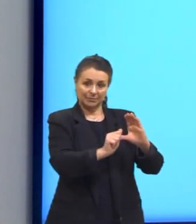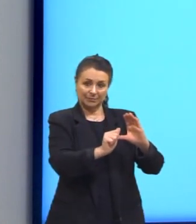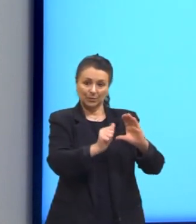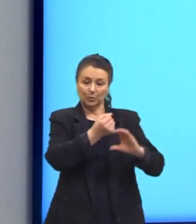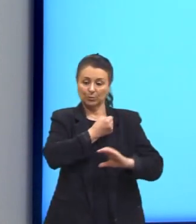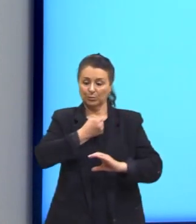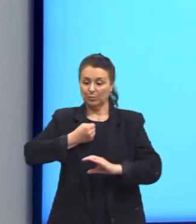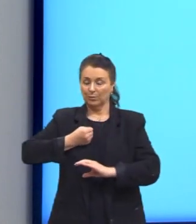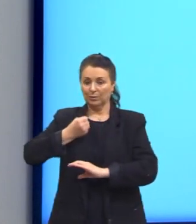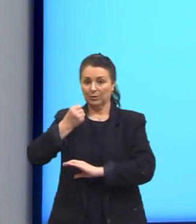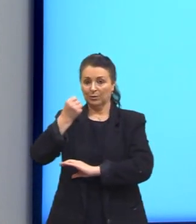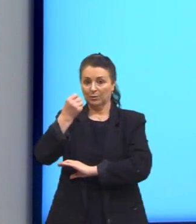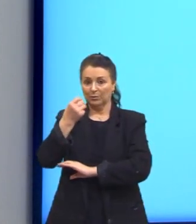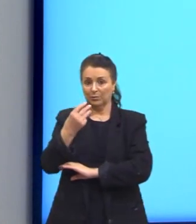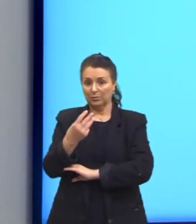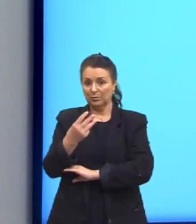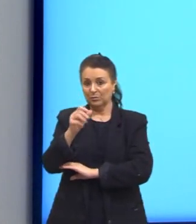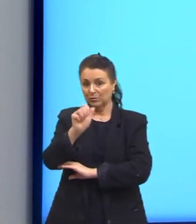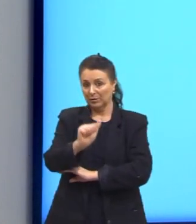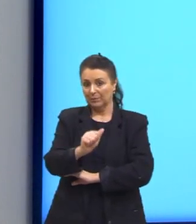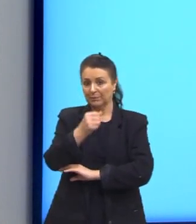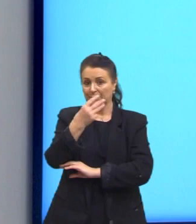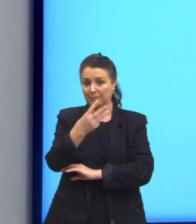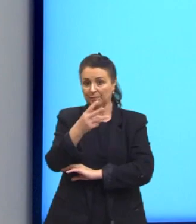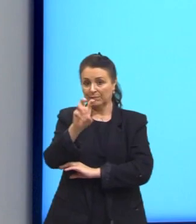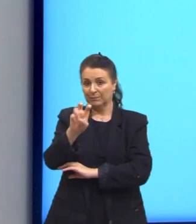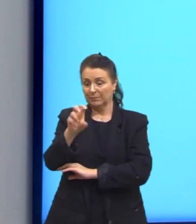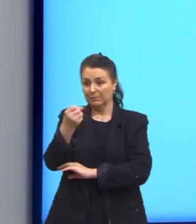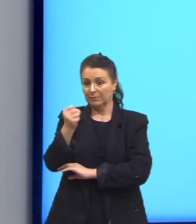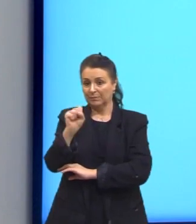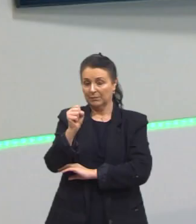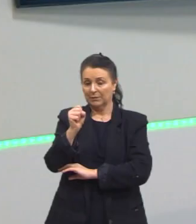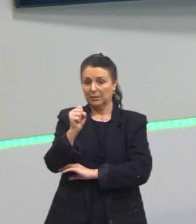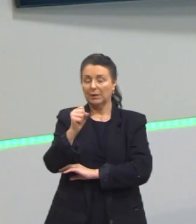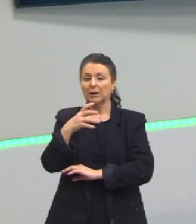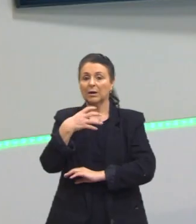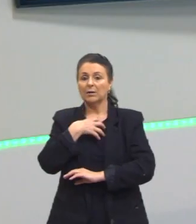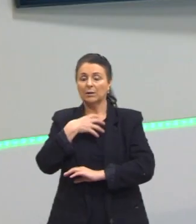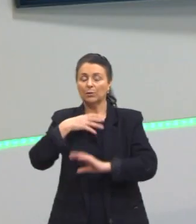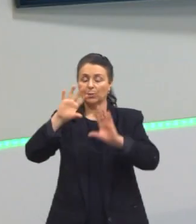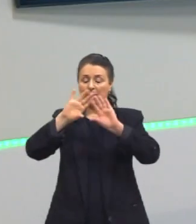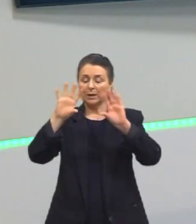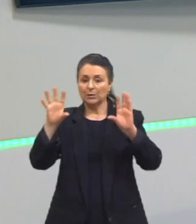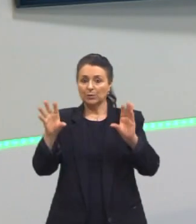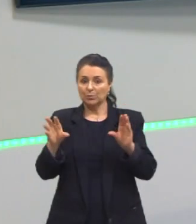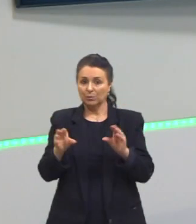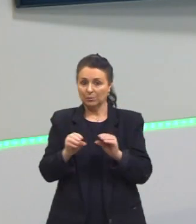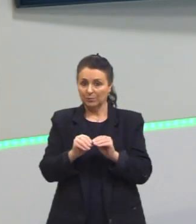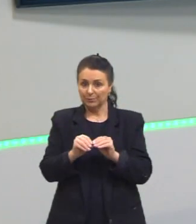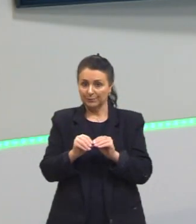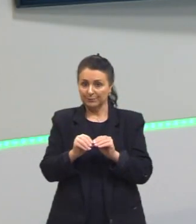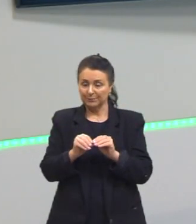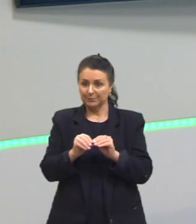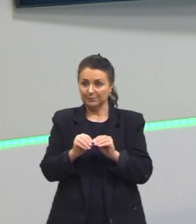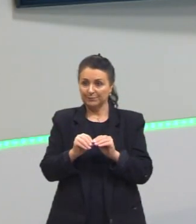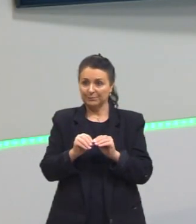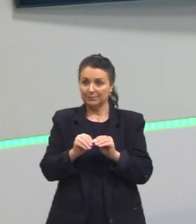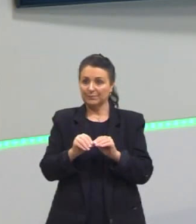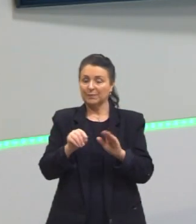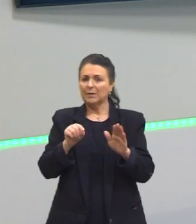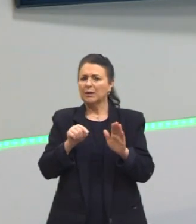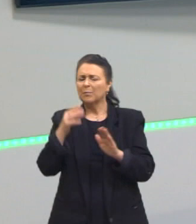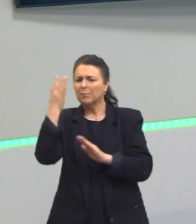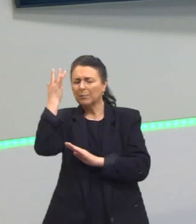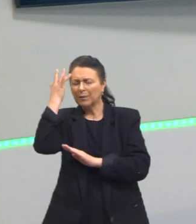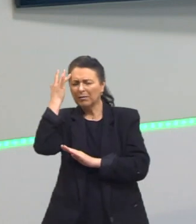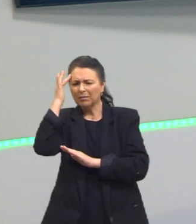A, que resulta em 358, né? Uma forma bem mais resumida. E aqui eu trouxe, então, para a gente